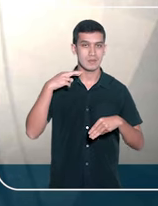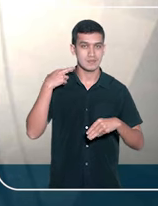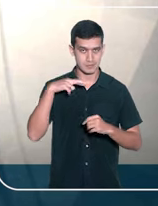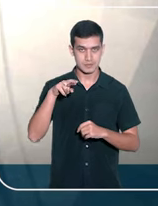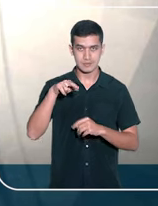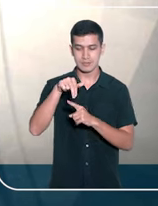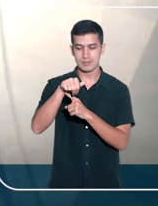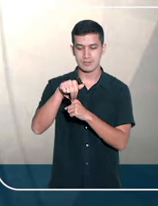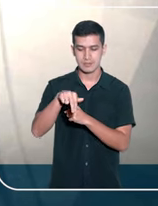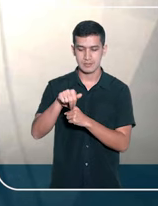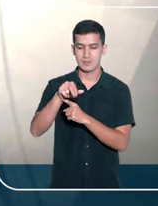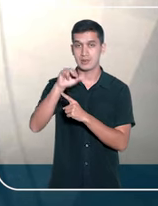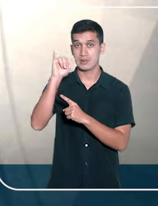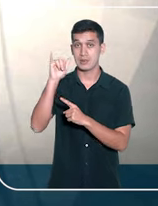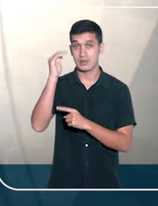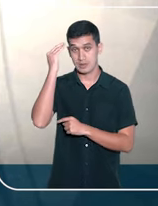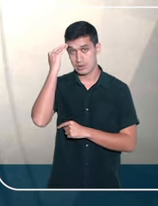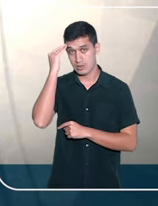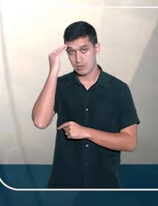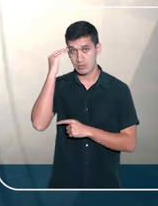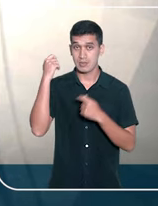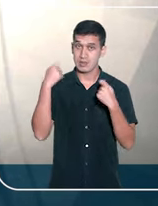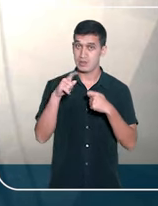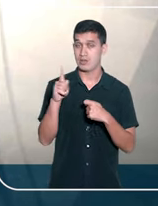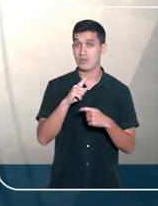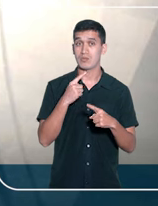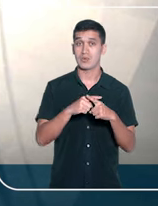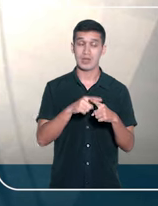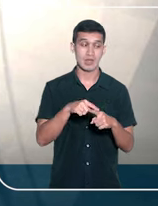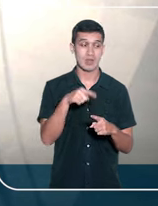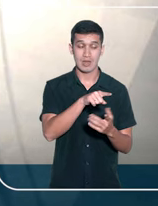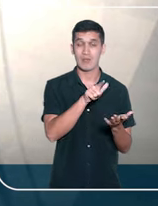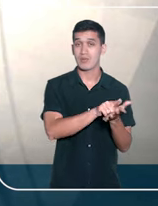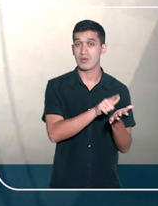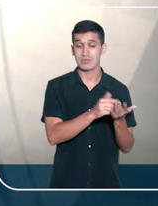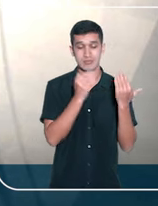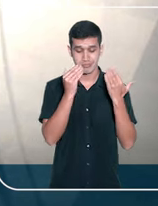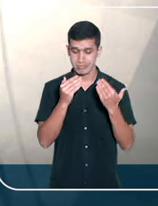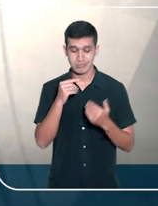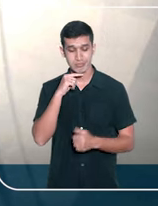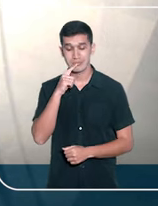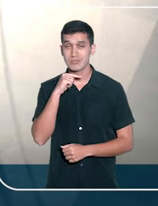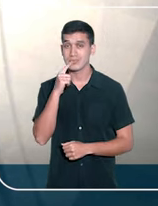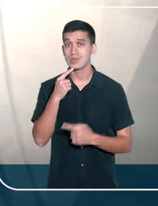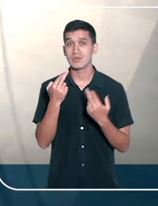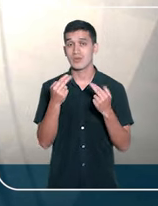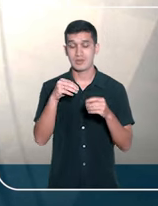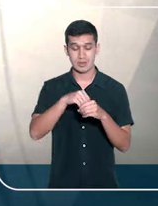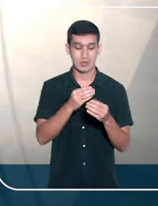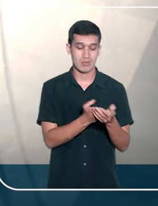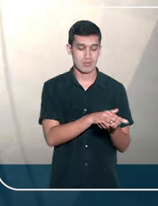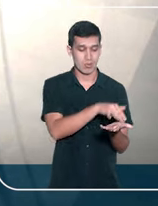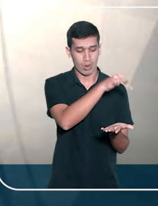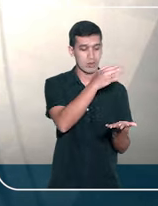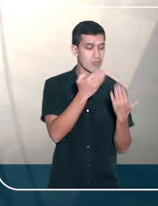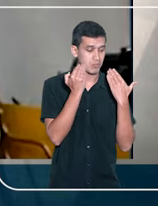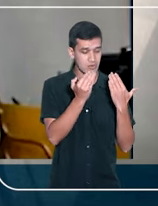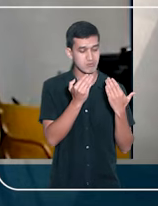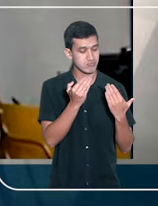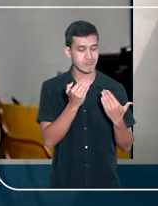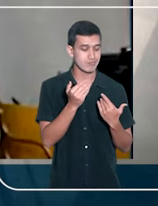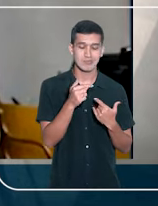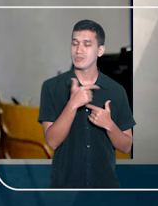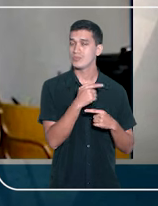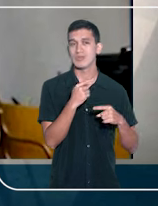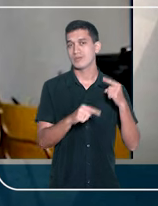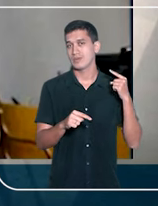hrig entendeu não ser razoável a extinção do processo por insuficiência da prova escrita em situação como a dos Altos